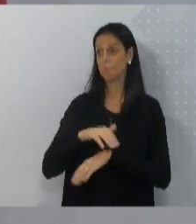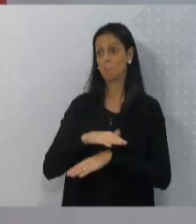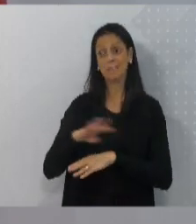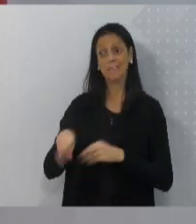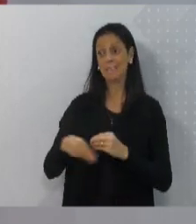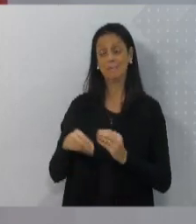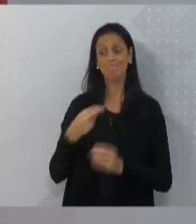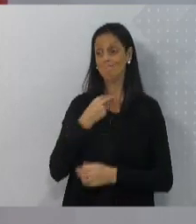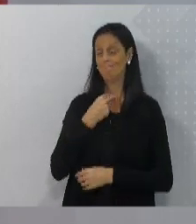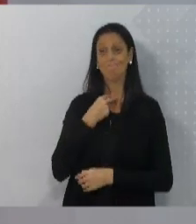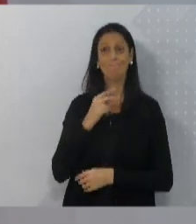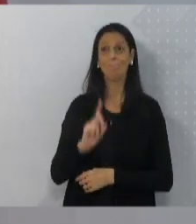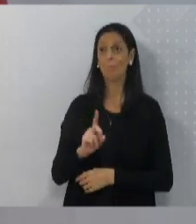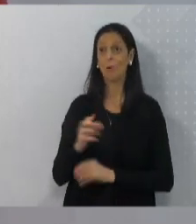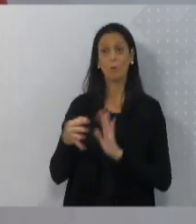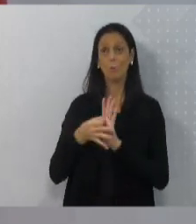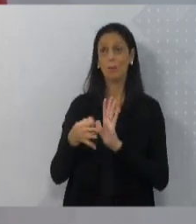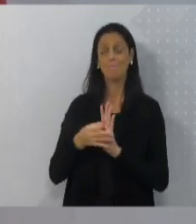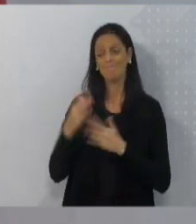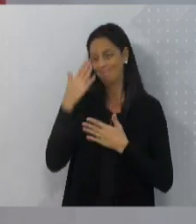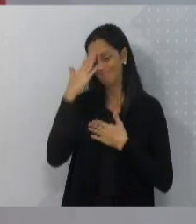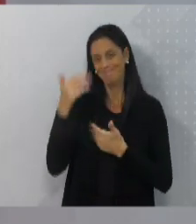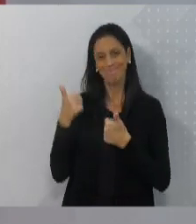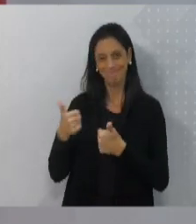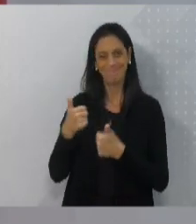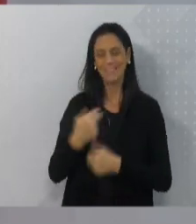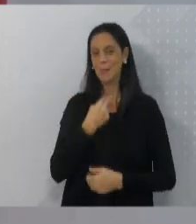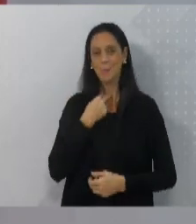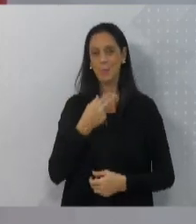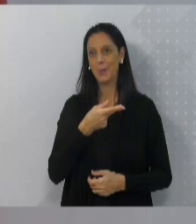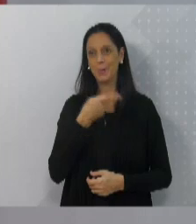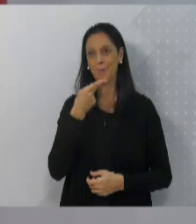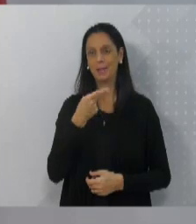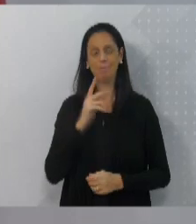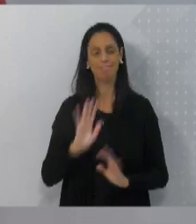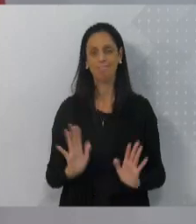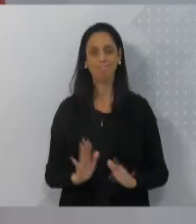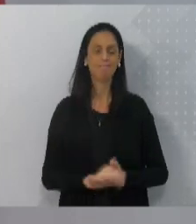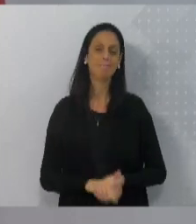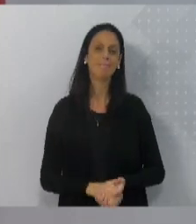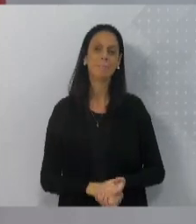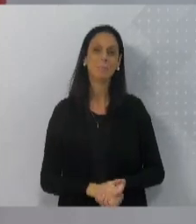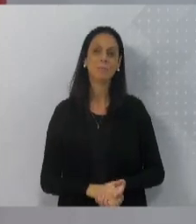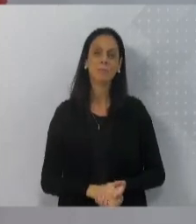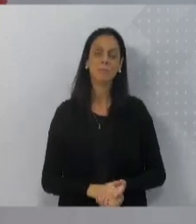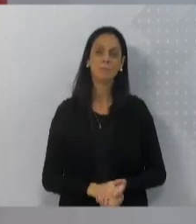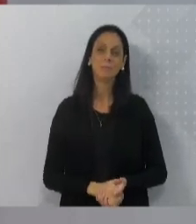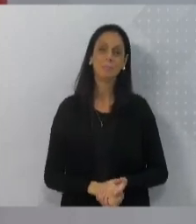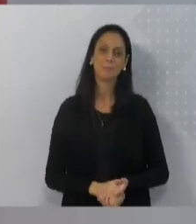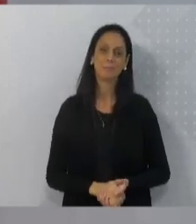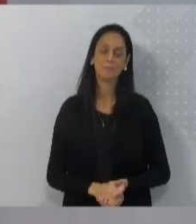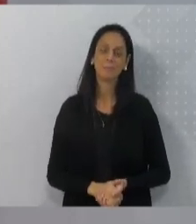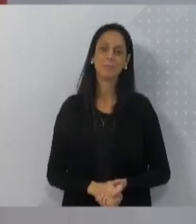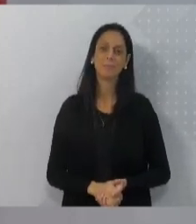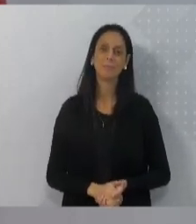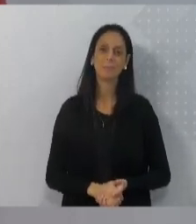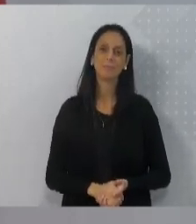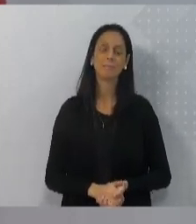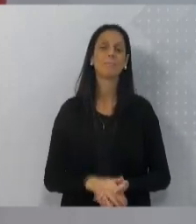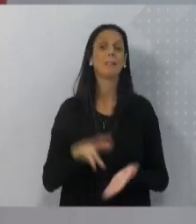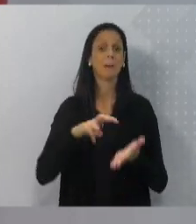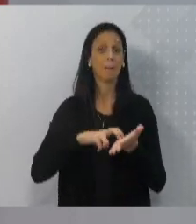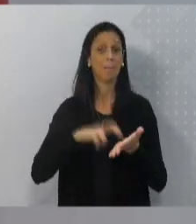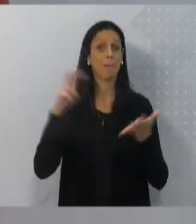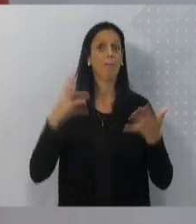acréscimo. Agradeço aí, obrigado pelo, né, querer fazer uma parte aí. Então, foi uma manhã de